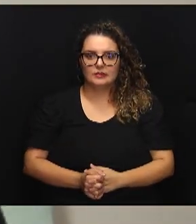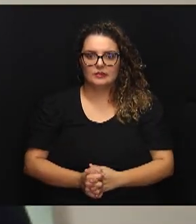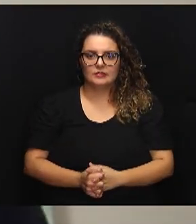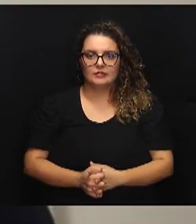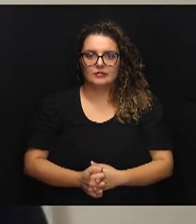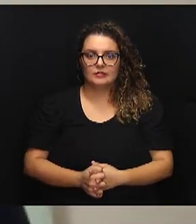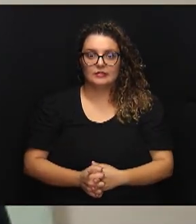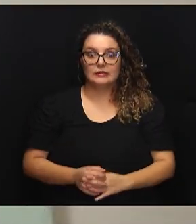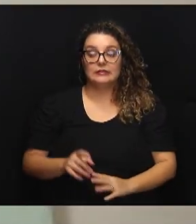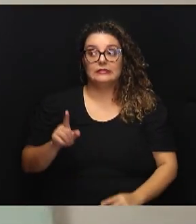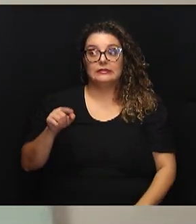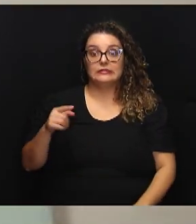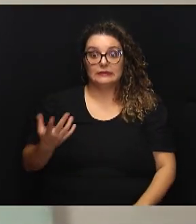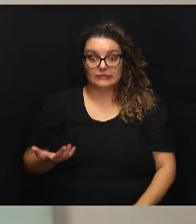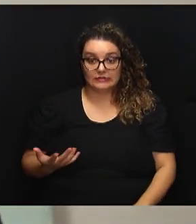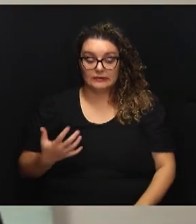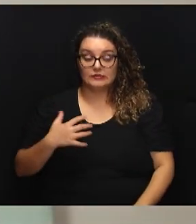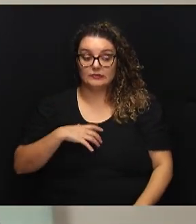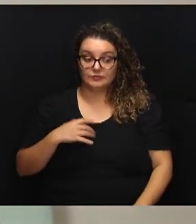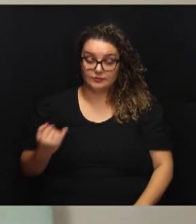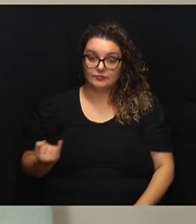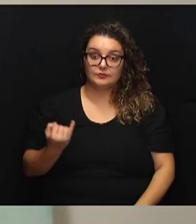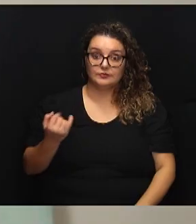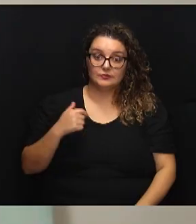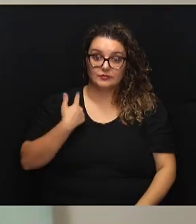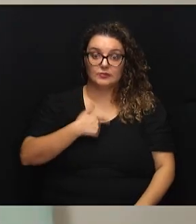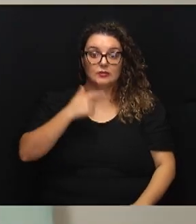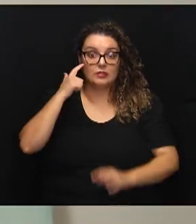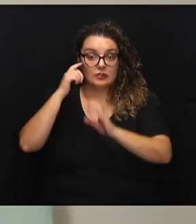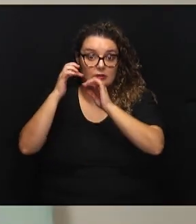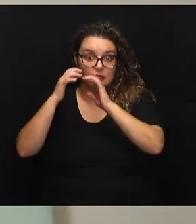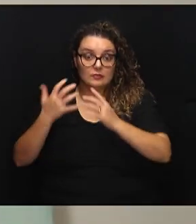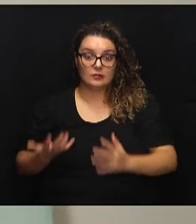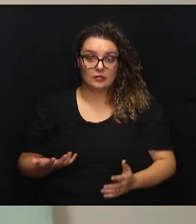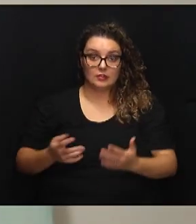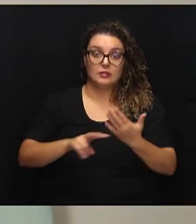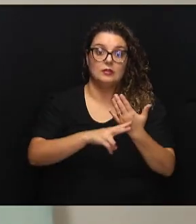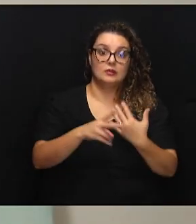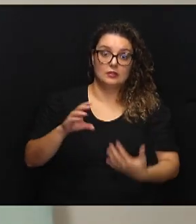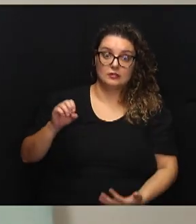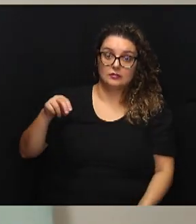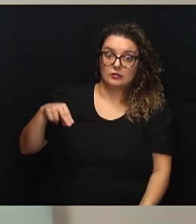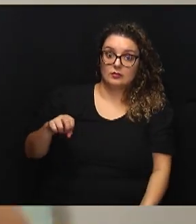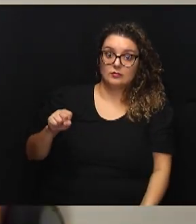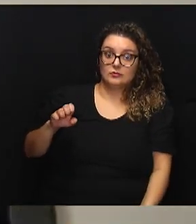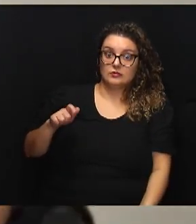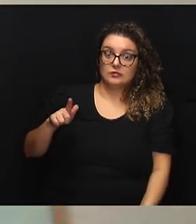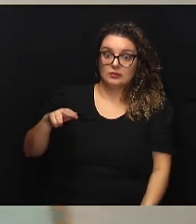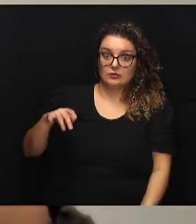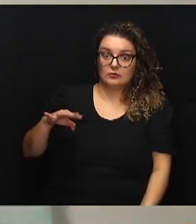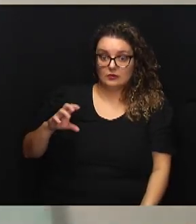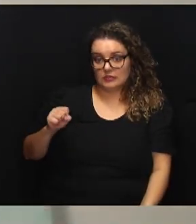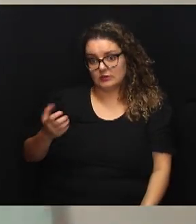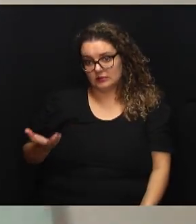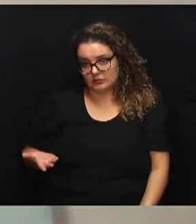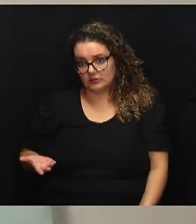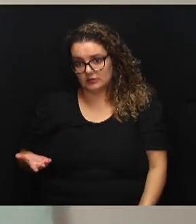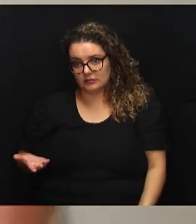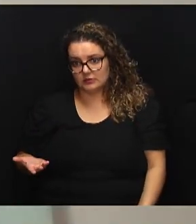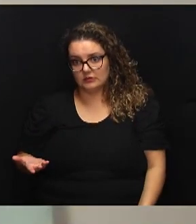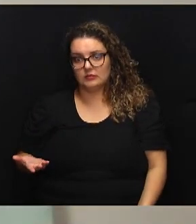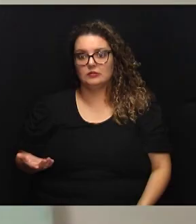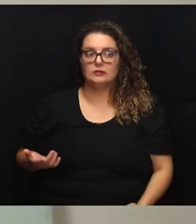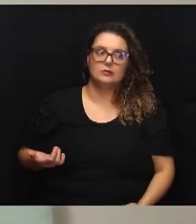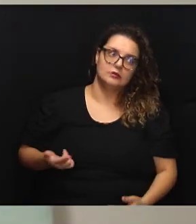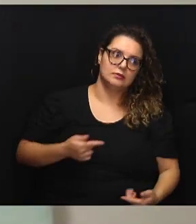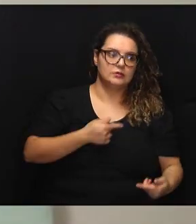É uma análise muito importante, que a gente precisa pensar realmente nas consequências disso, né? Toda geração para geração